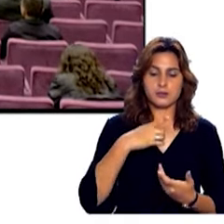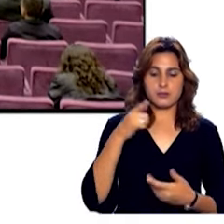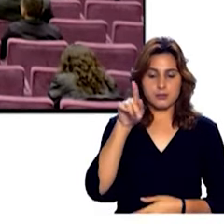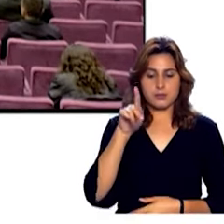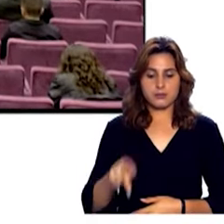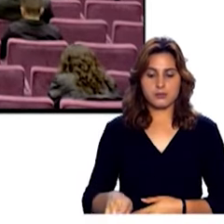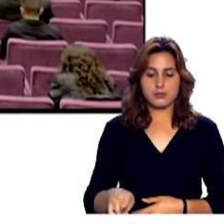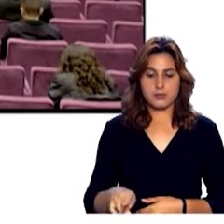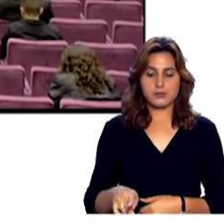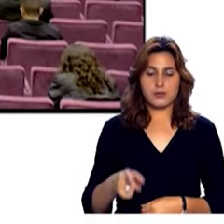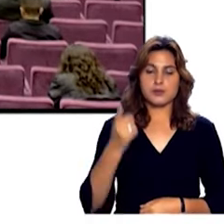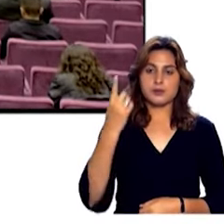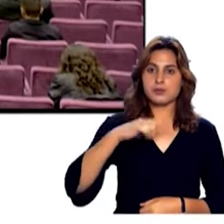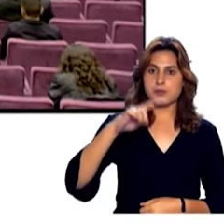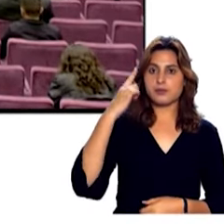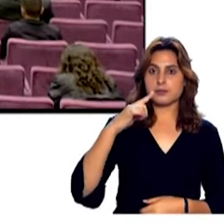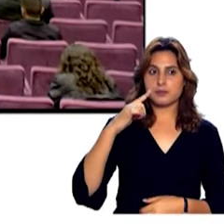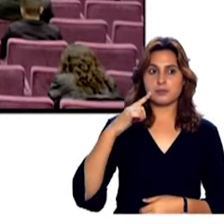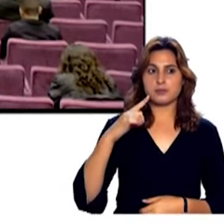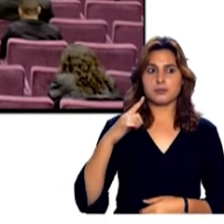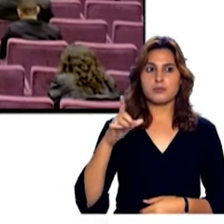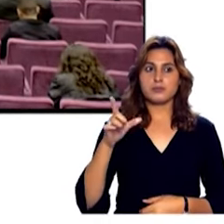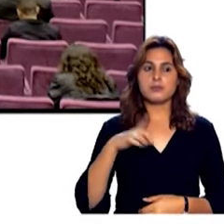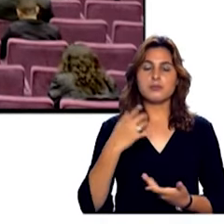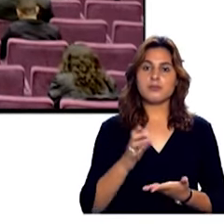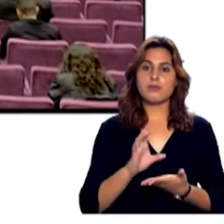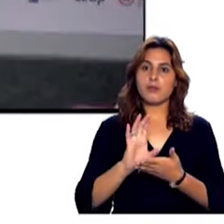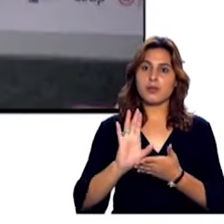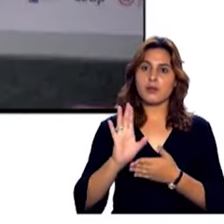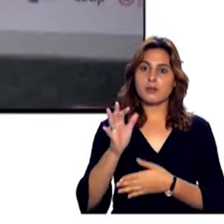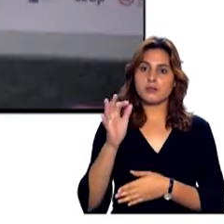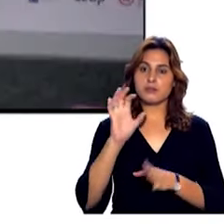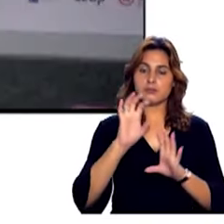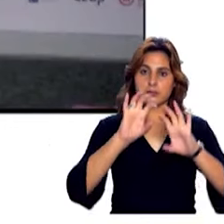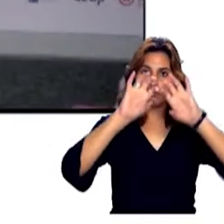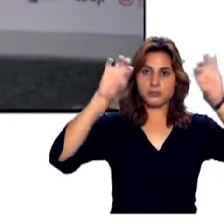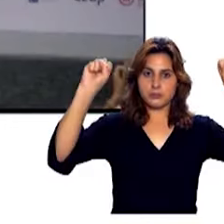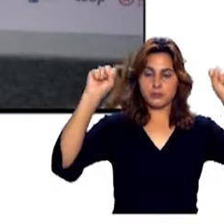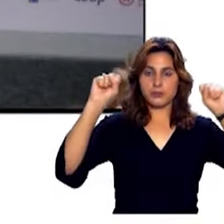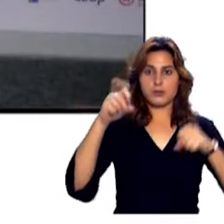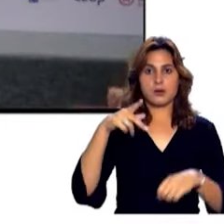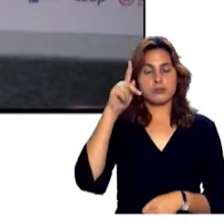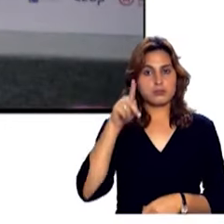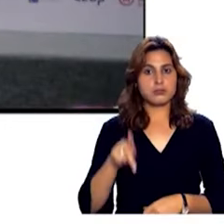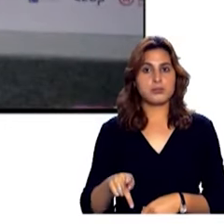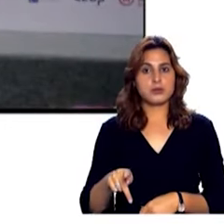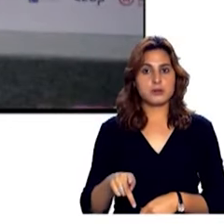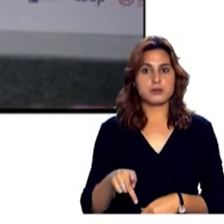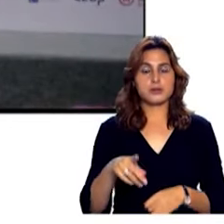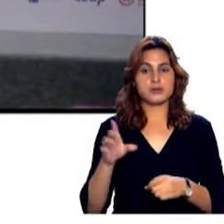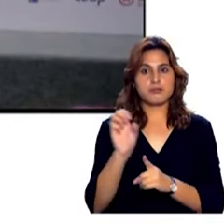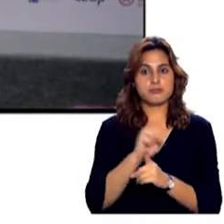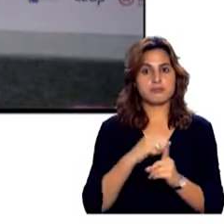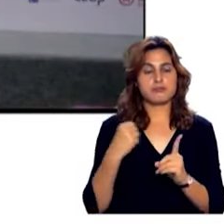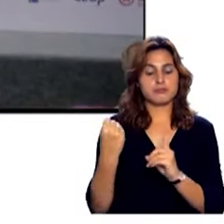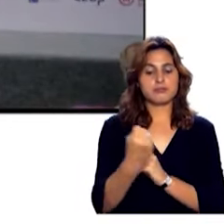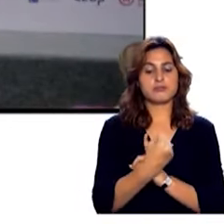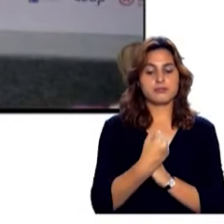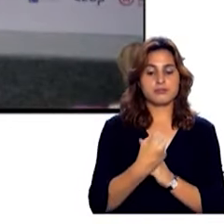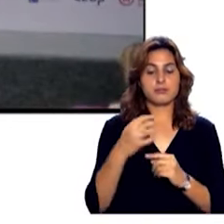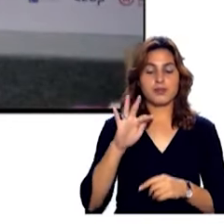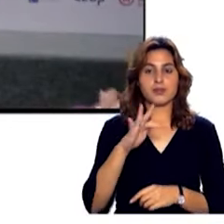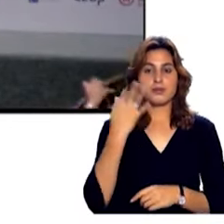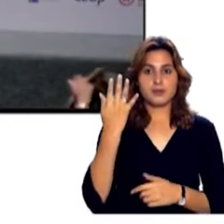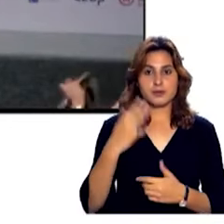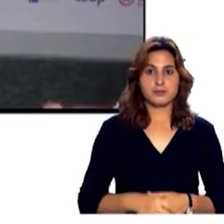Advogados no conselho de estado e tribunal de cassação e presidente da sociedade de legislação comparada da França